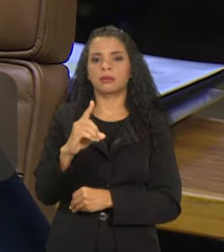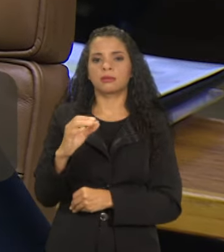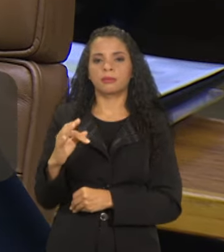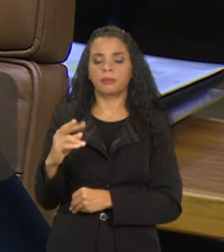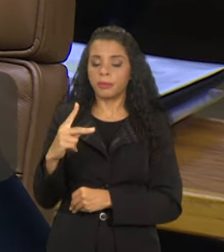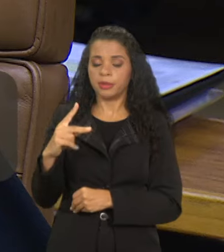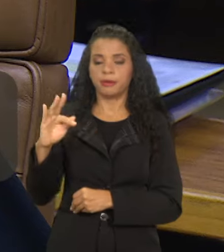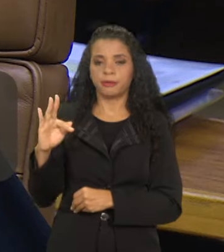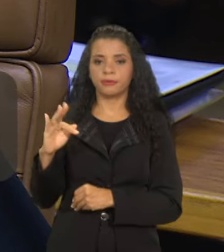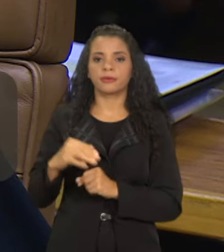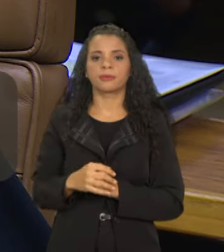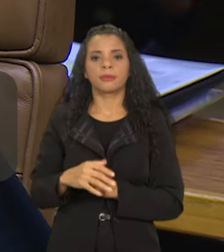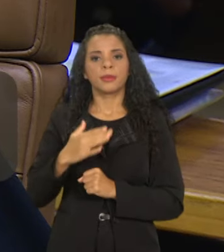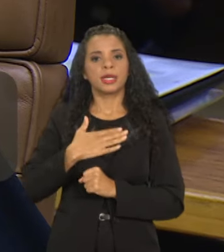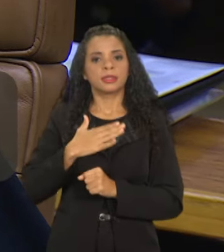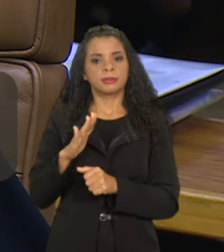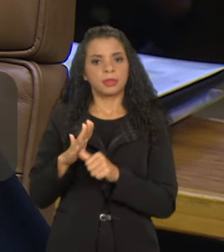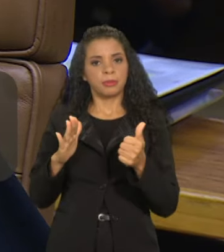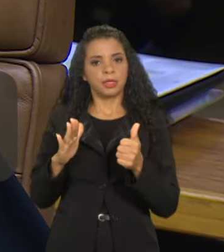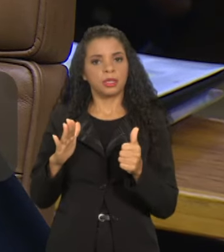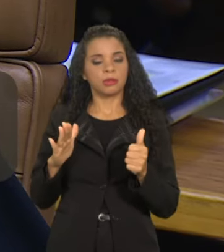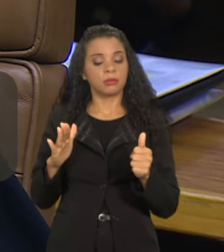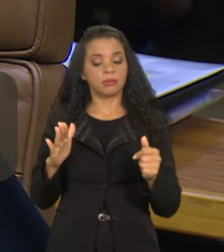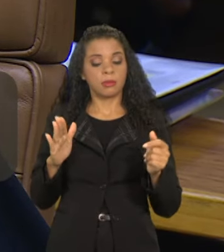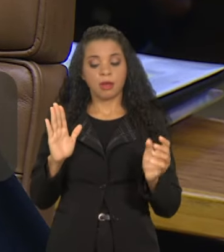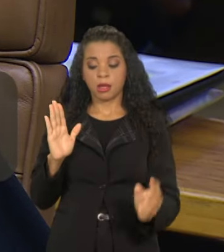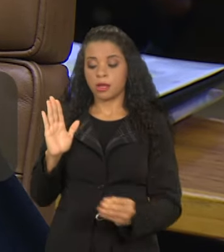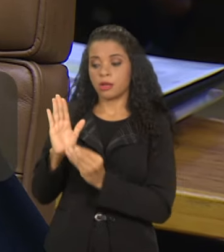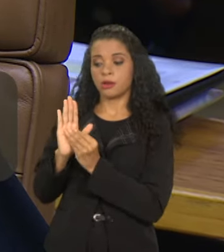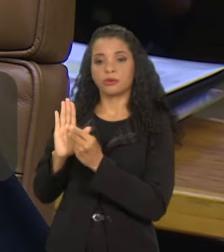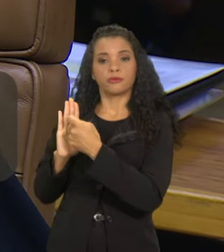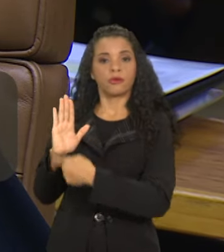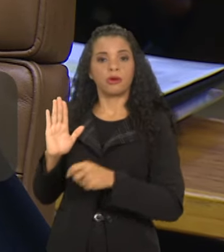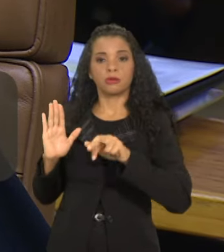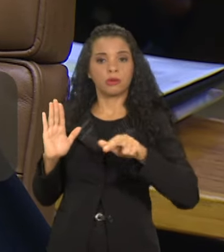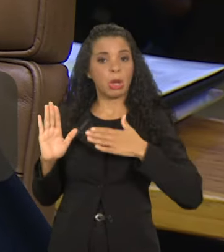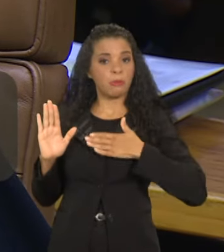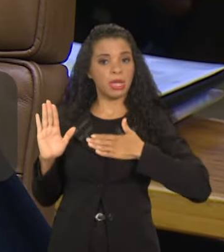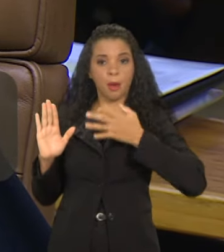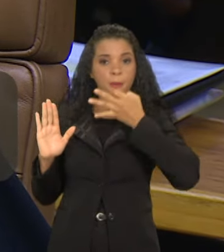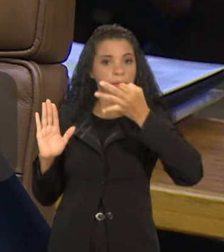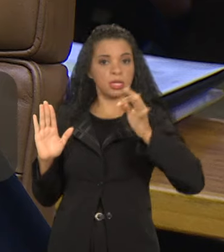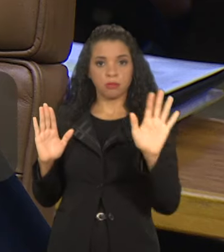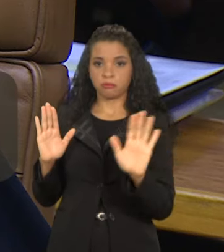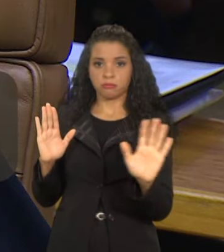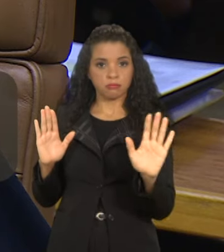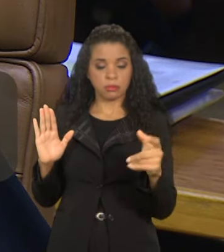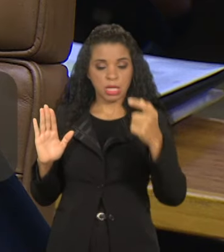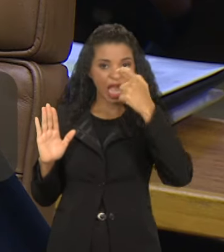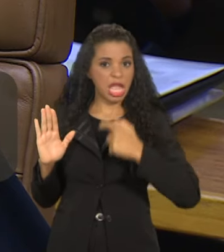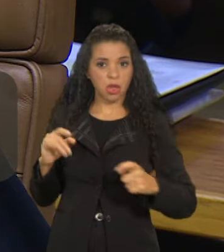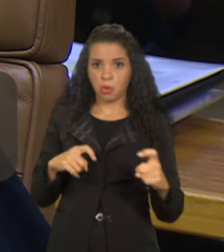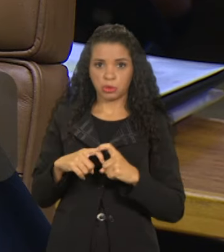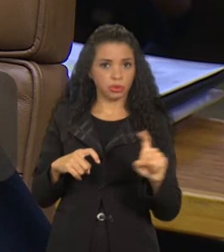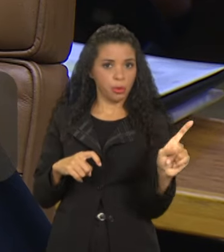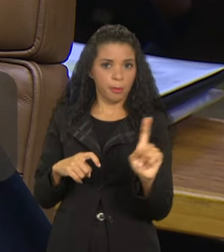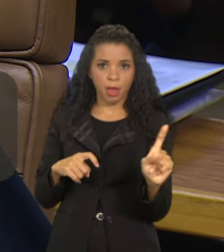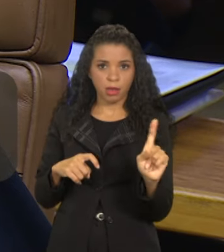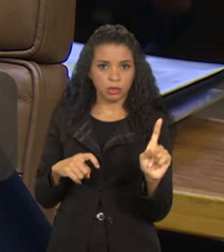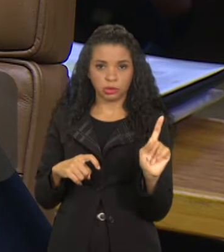primeiro deixando claro que eu não trago aqui a minha opinião, não sou médico, não entendo da matéria, mas eu fiz uma compilação de